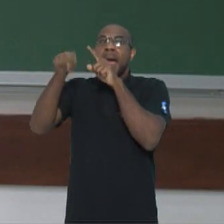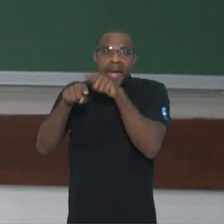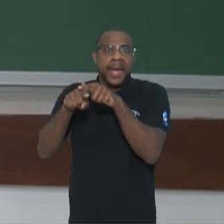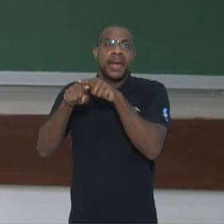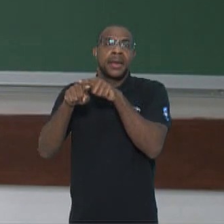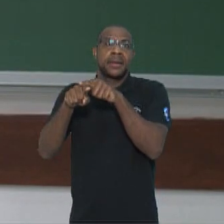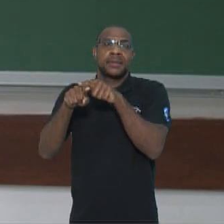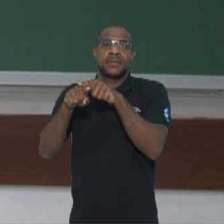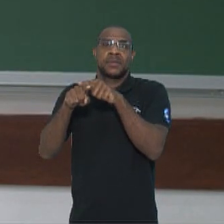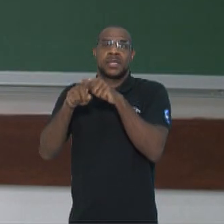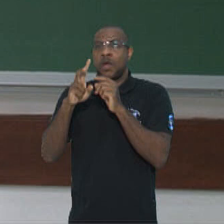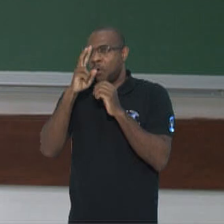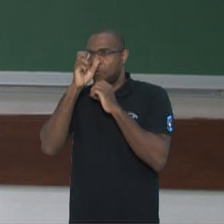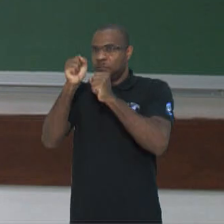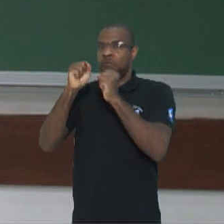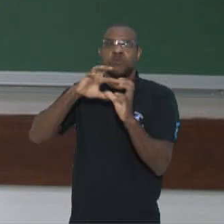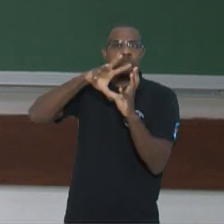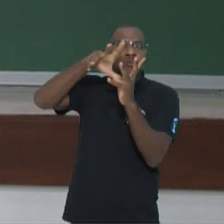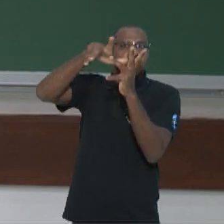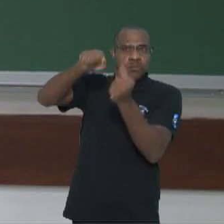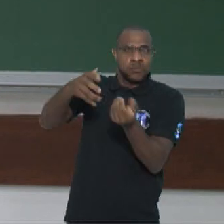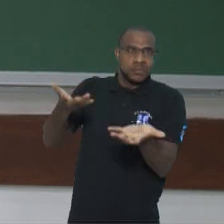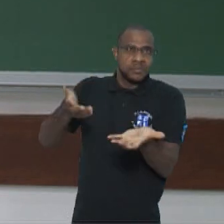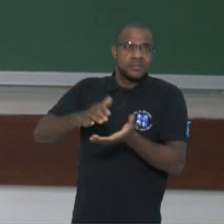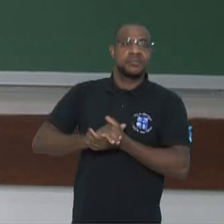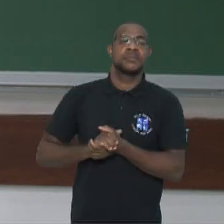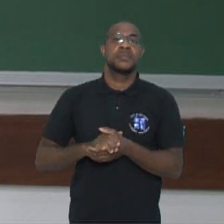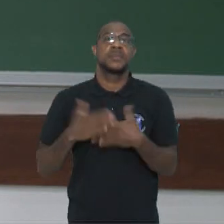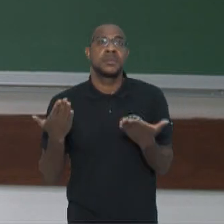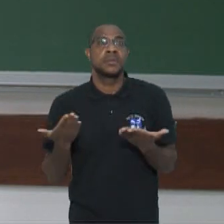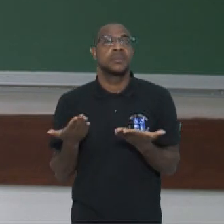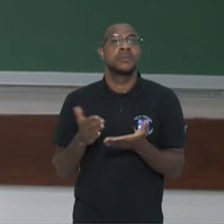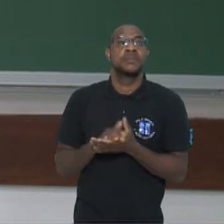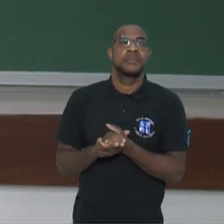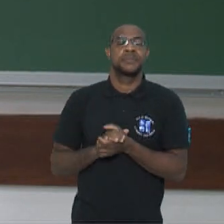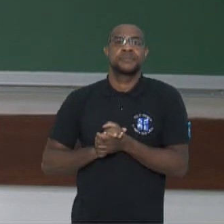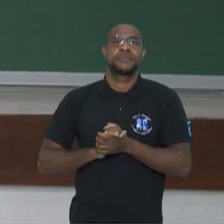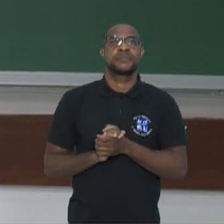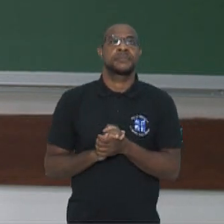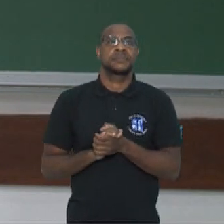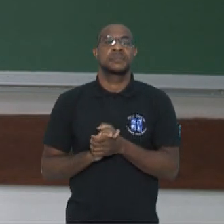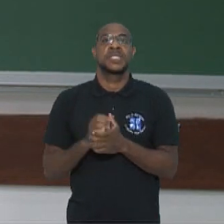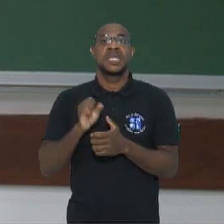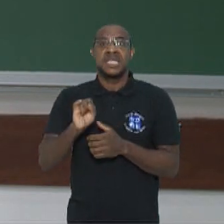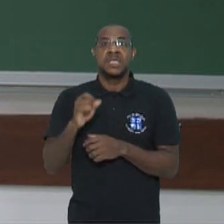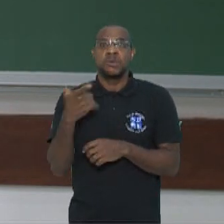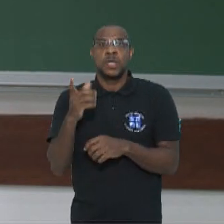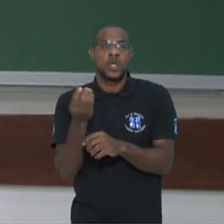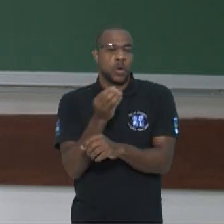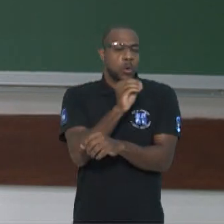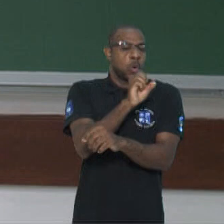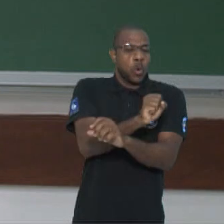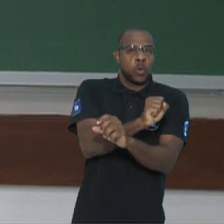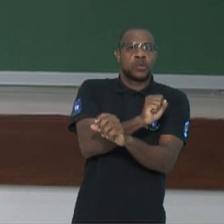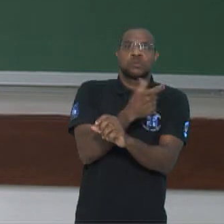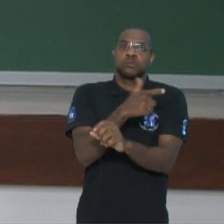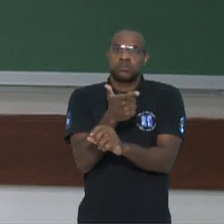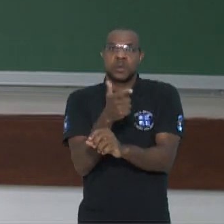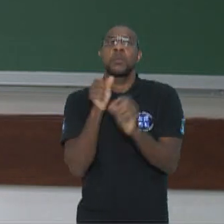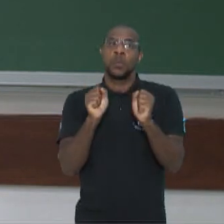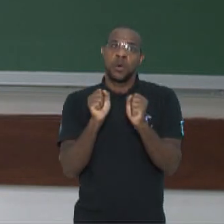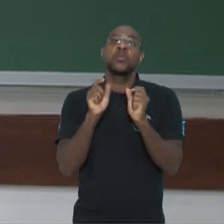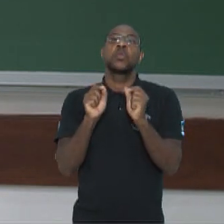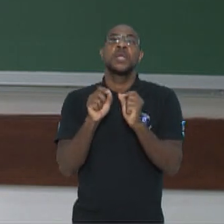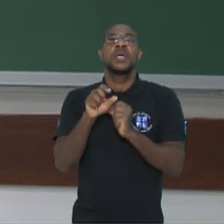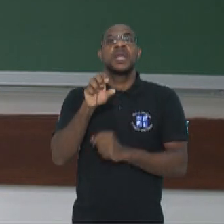né? Enfim, então, se você não colocar o os na frente, você pode deixar este verbo no singular. E isso